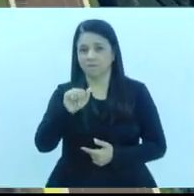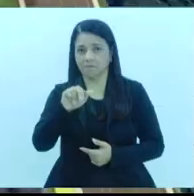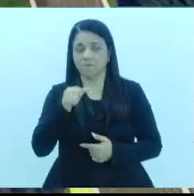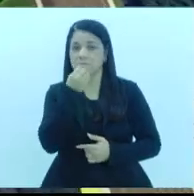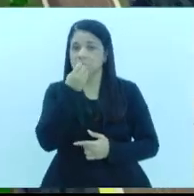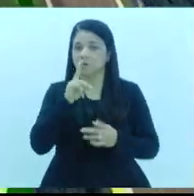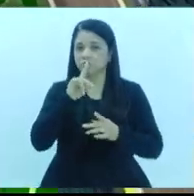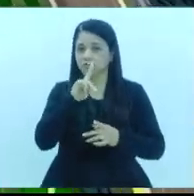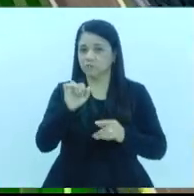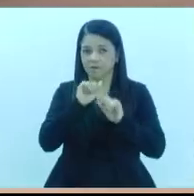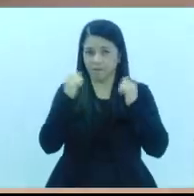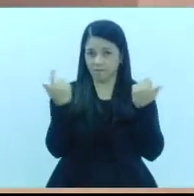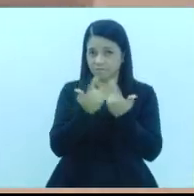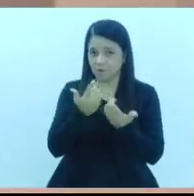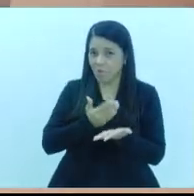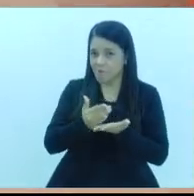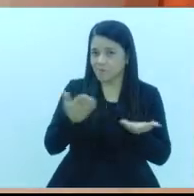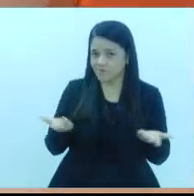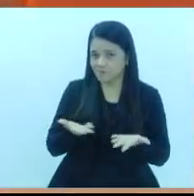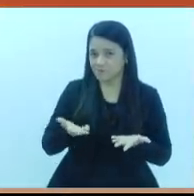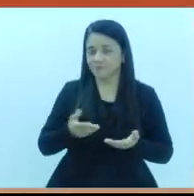Alerj começa agora.